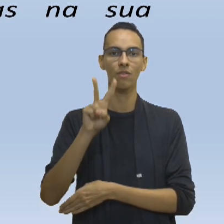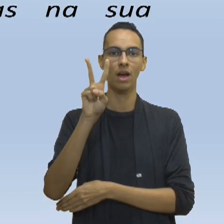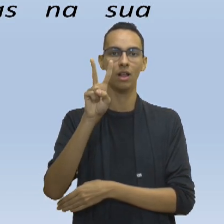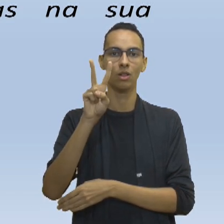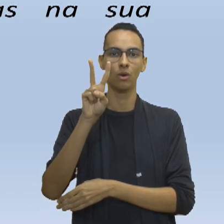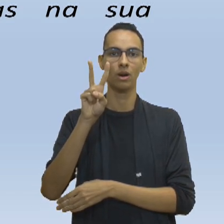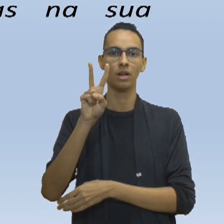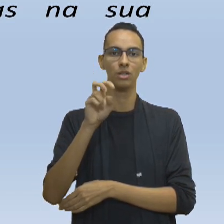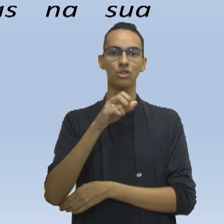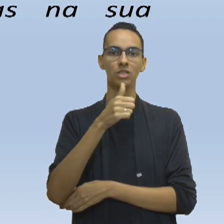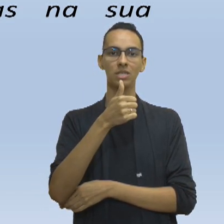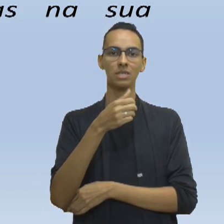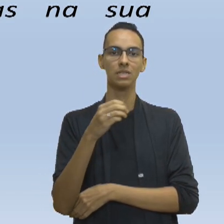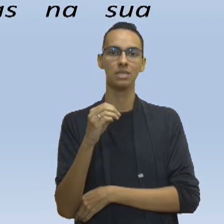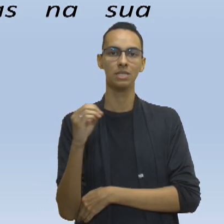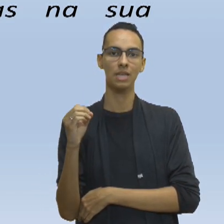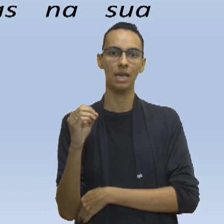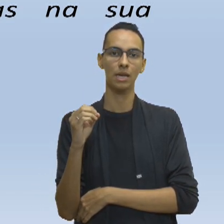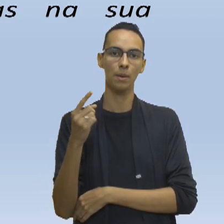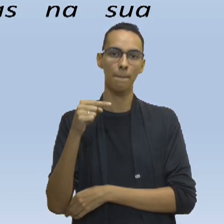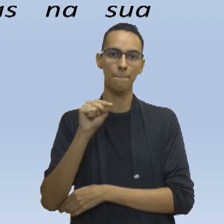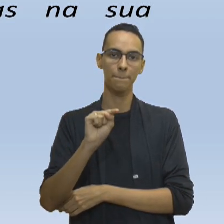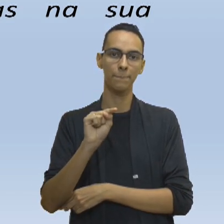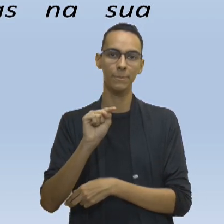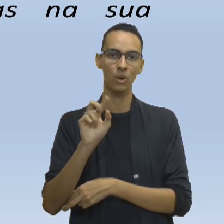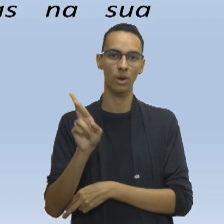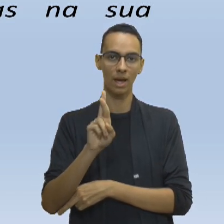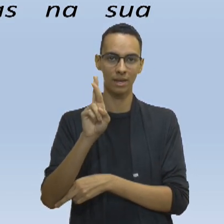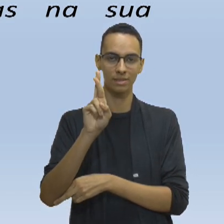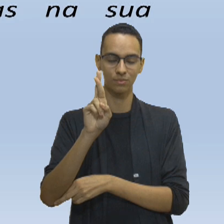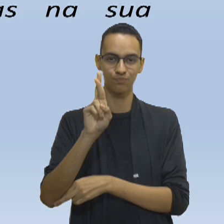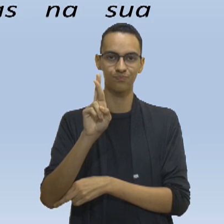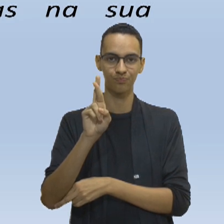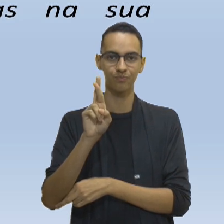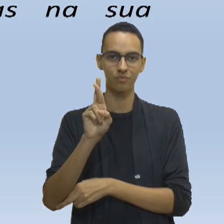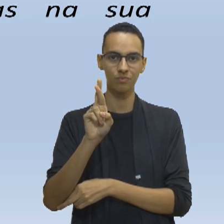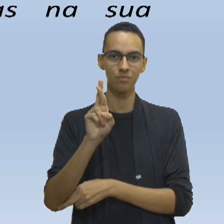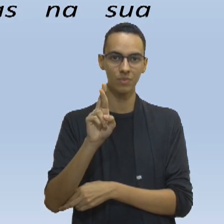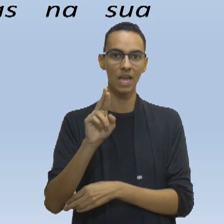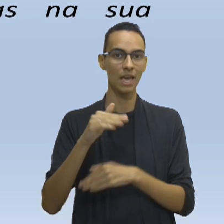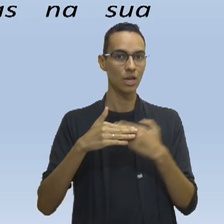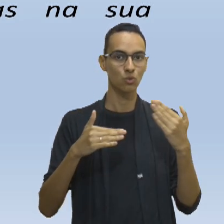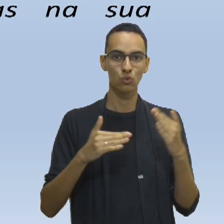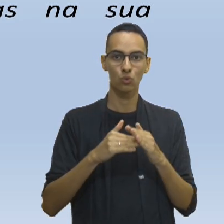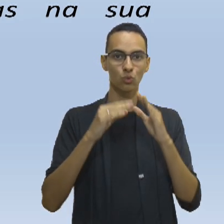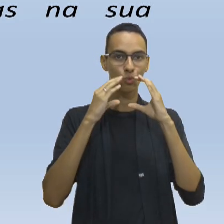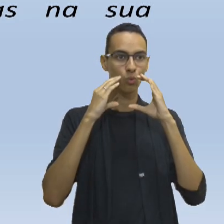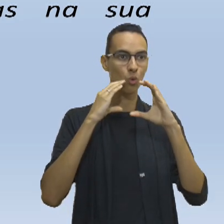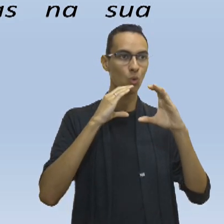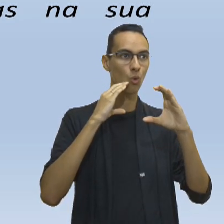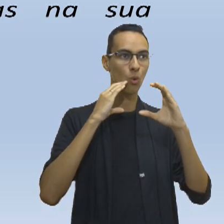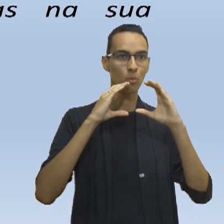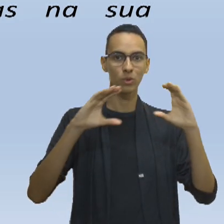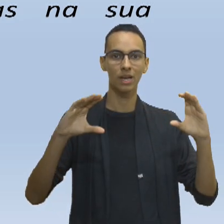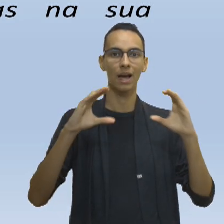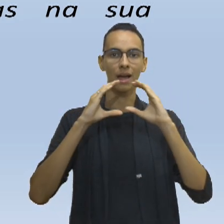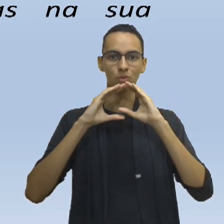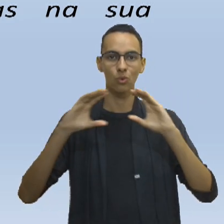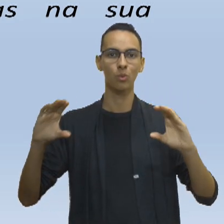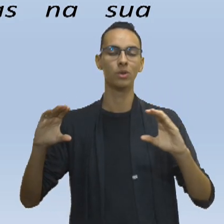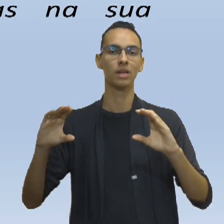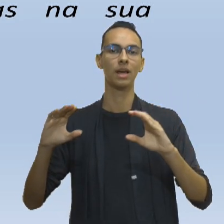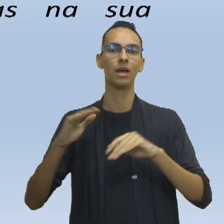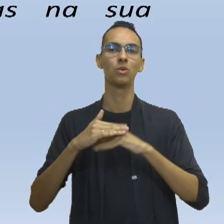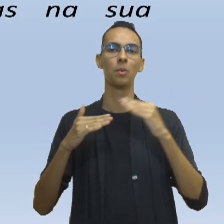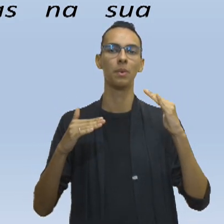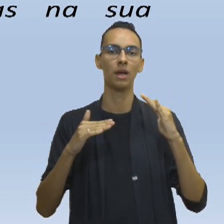100 mil reais. Tá? E isso, de fato, foi comunicado para todas as empresas, né, com o